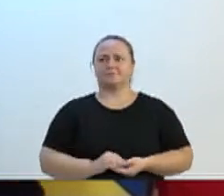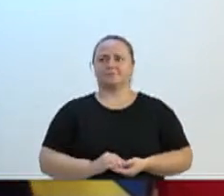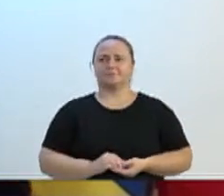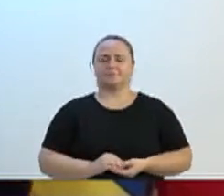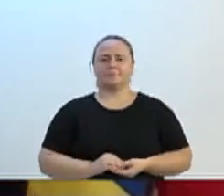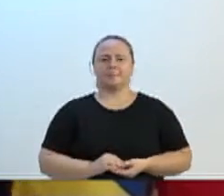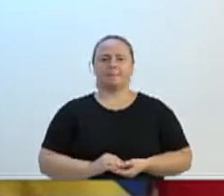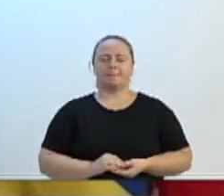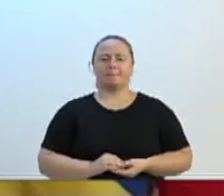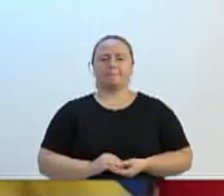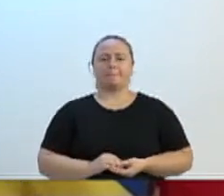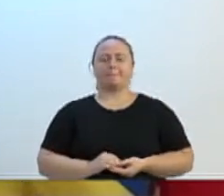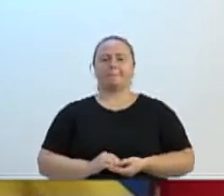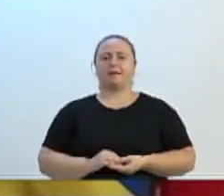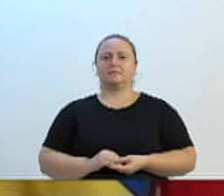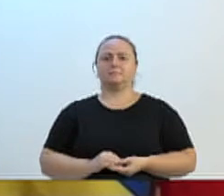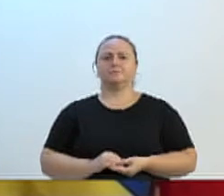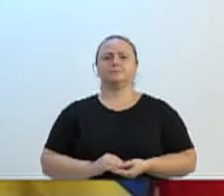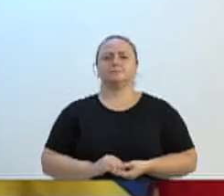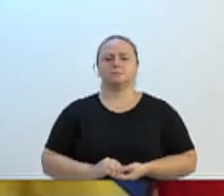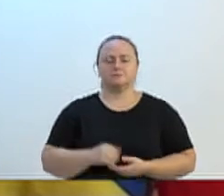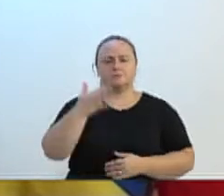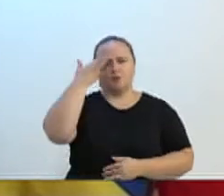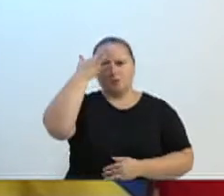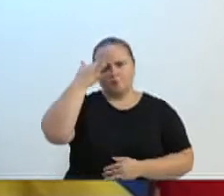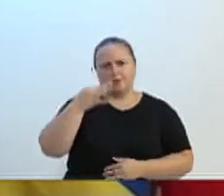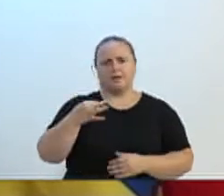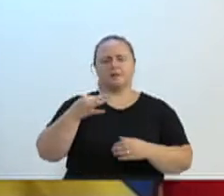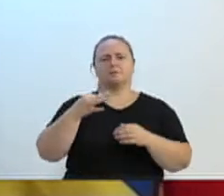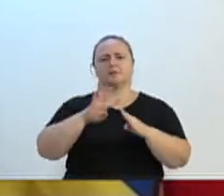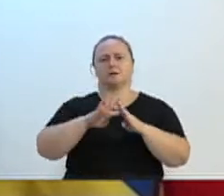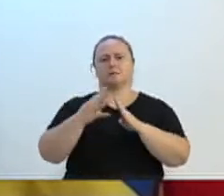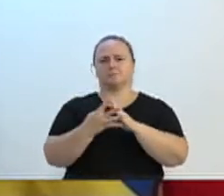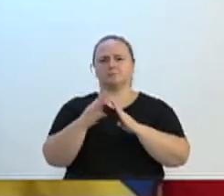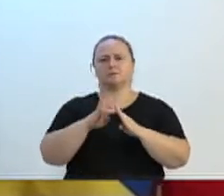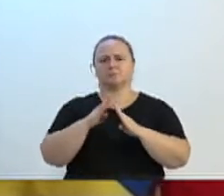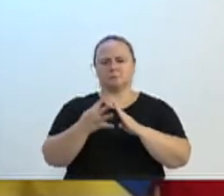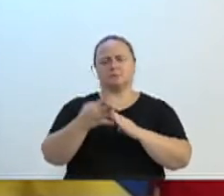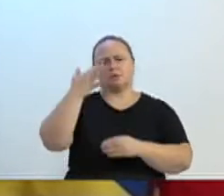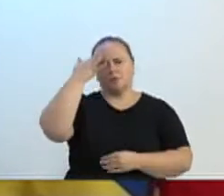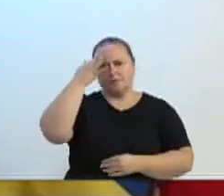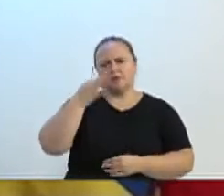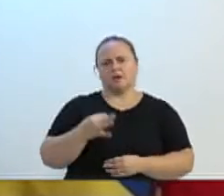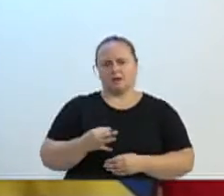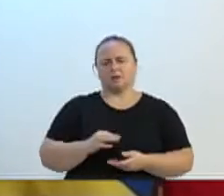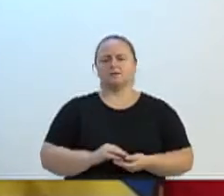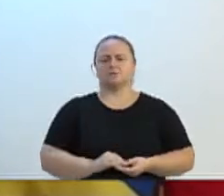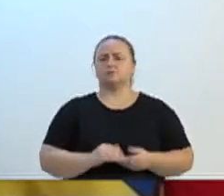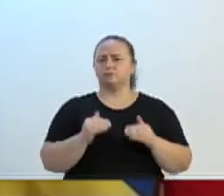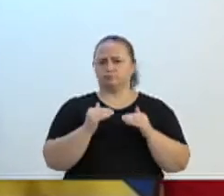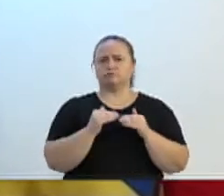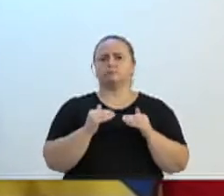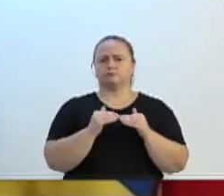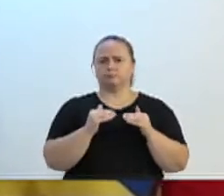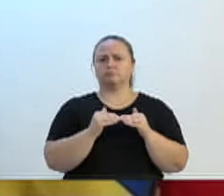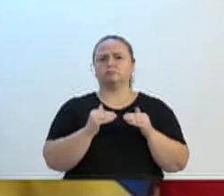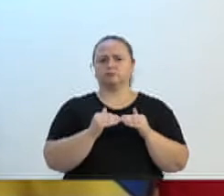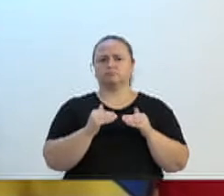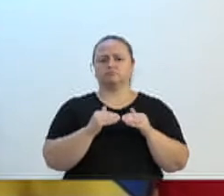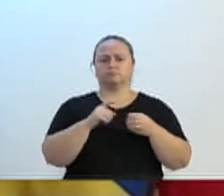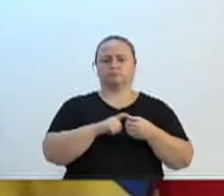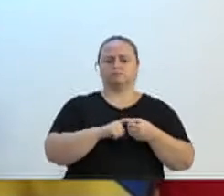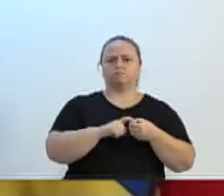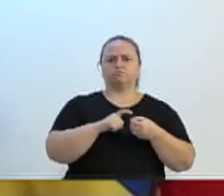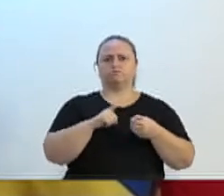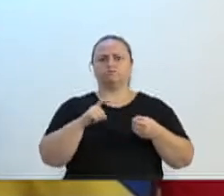Nós entendemos as medidas de quarentena para impedir o aumento no contágio pelo coronavírus e concordamos que a suspensão das